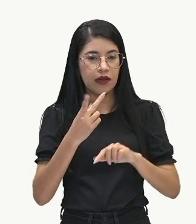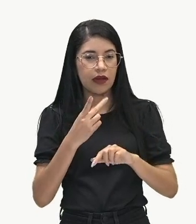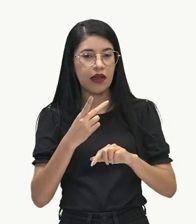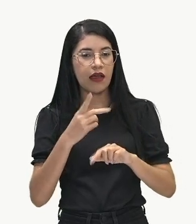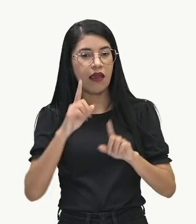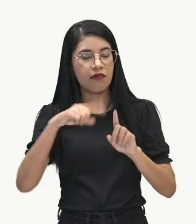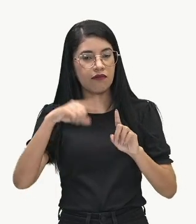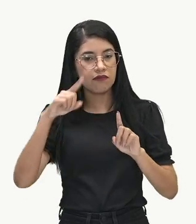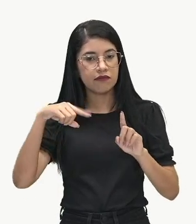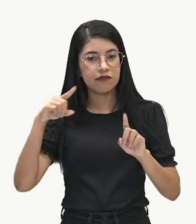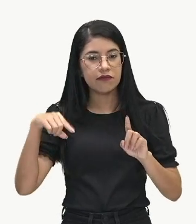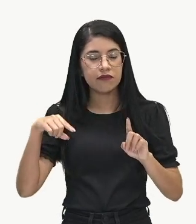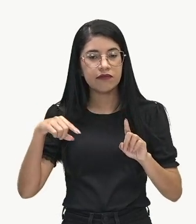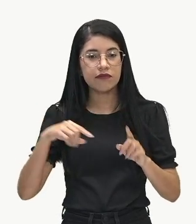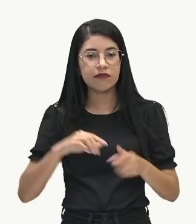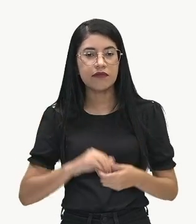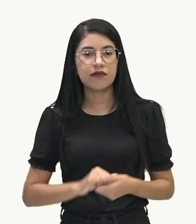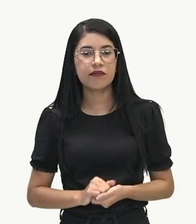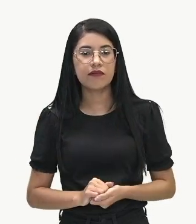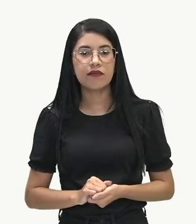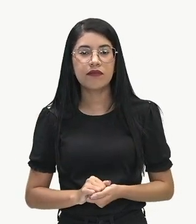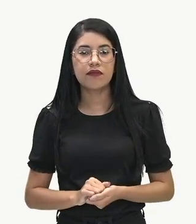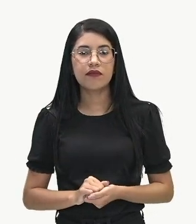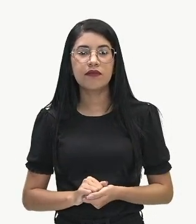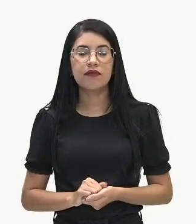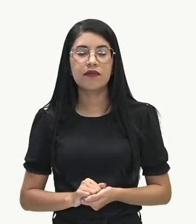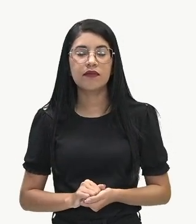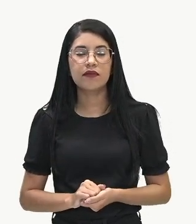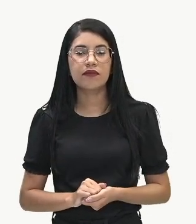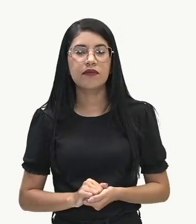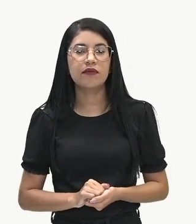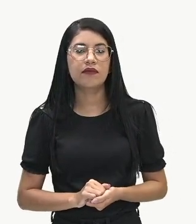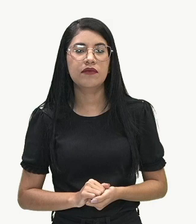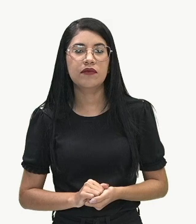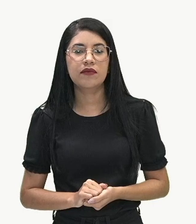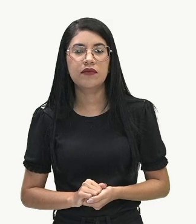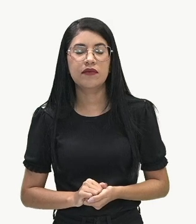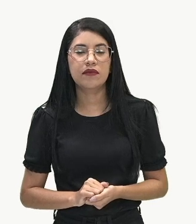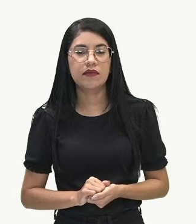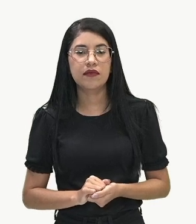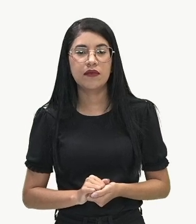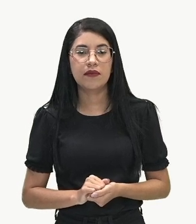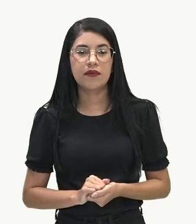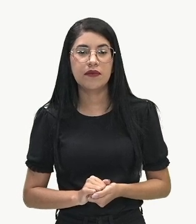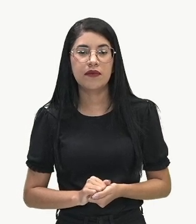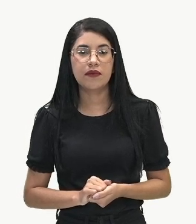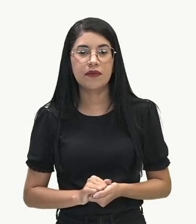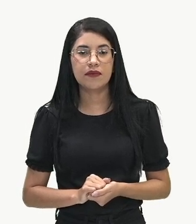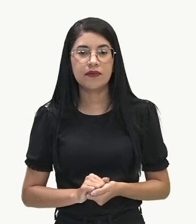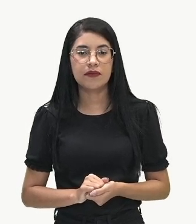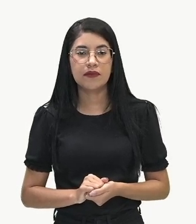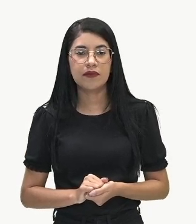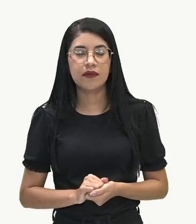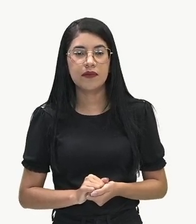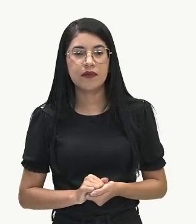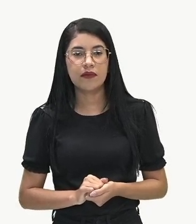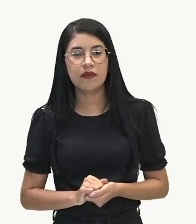tá? Então, nós temos aí a reação montada em uma forma de gráfico,